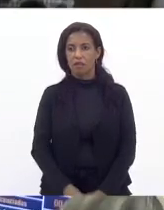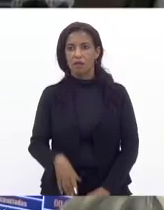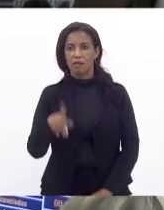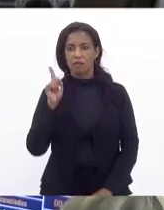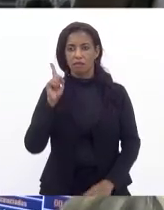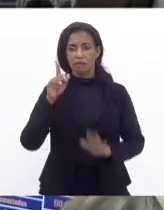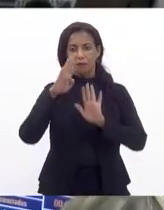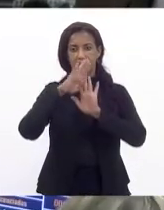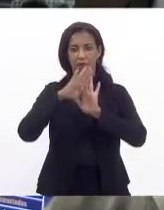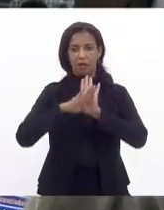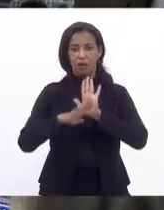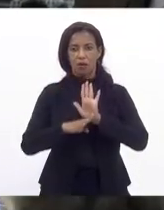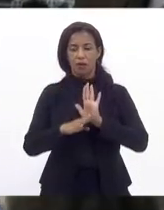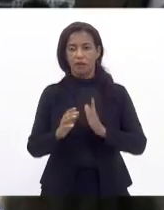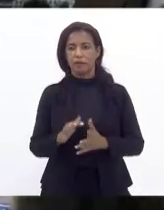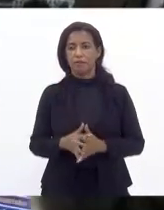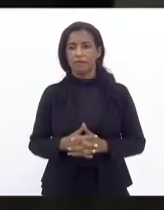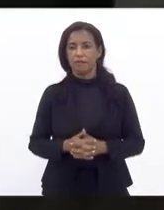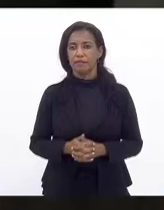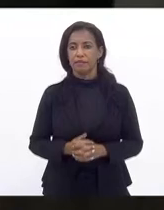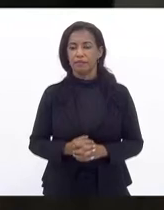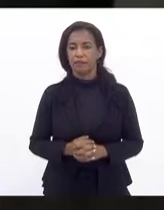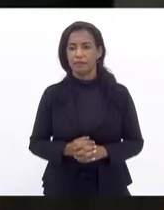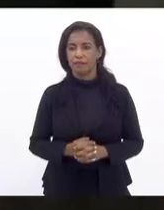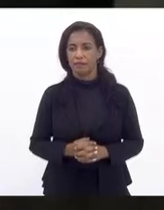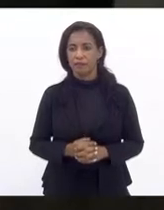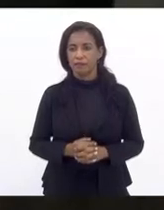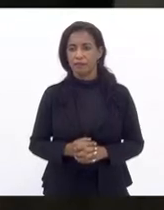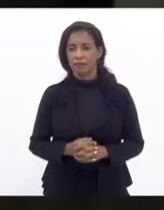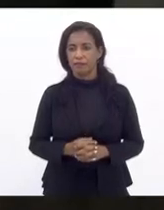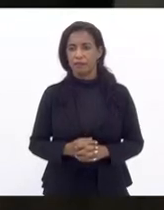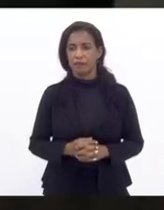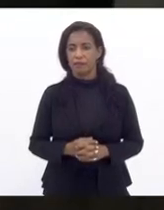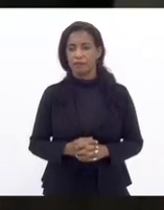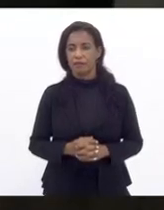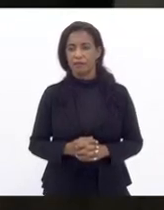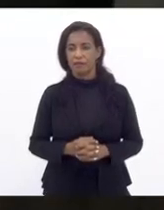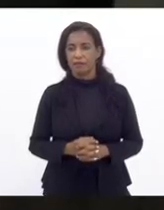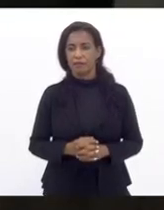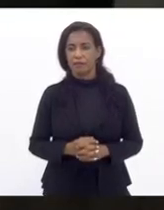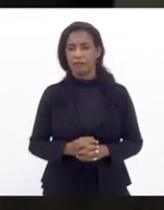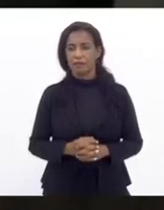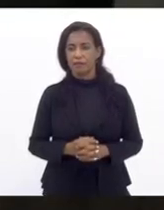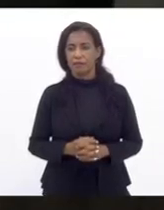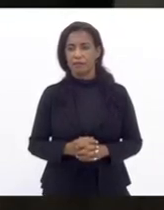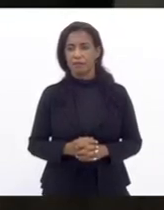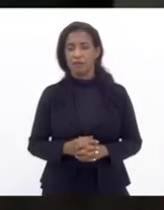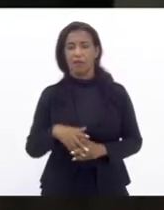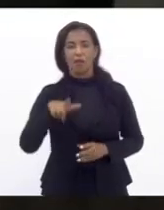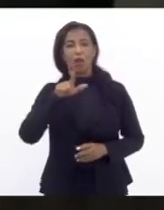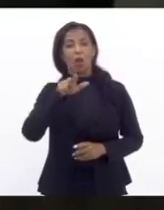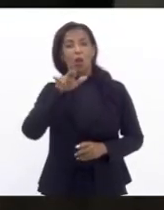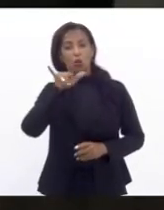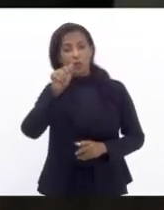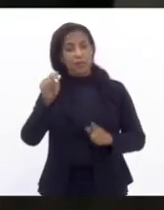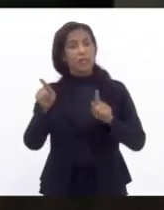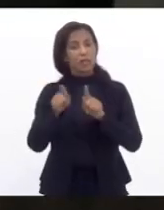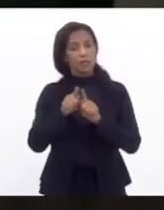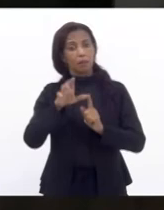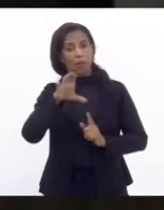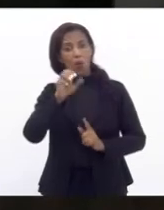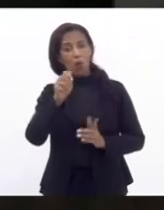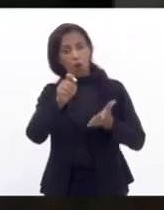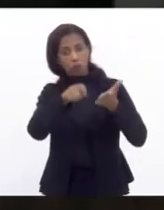senhor presidente. Já, já. Então. Eu queria ver a coautoria do projeto da. A deputada Lucinha está oferecendo